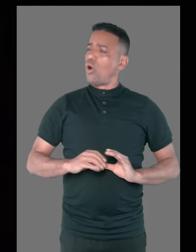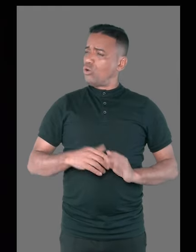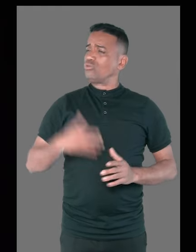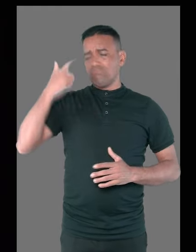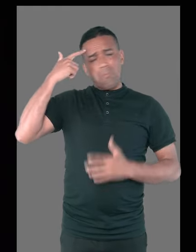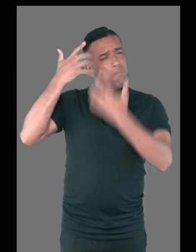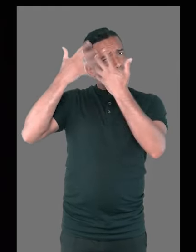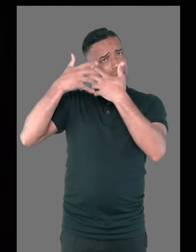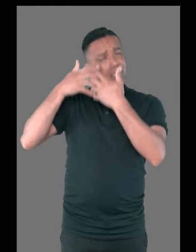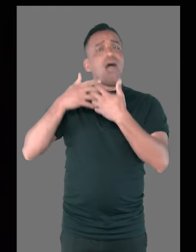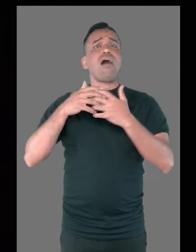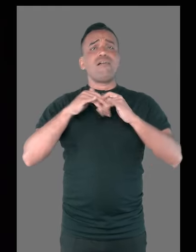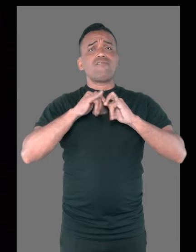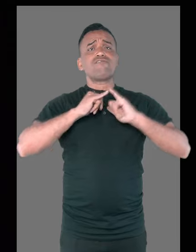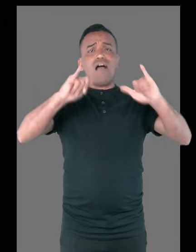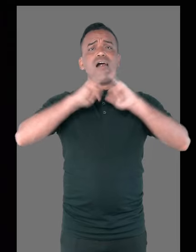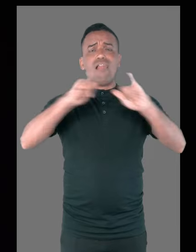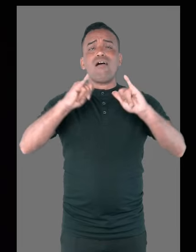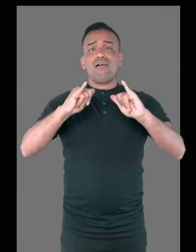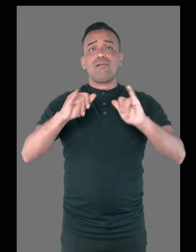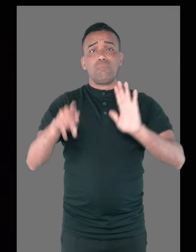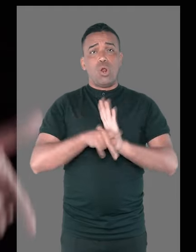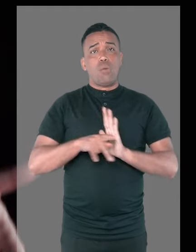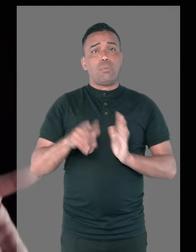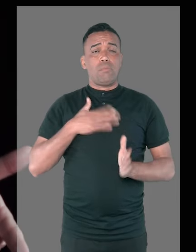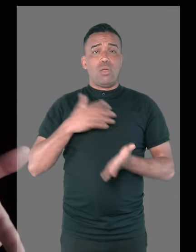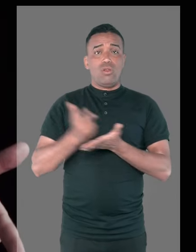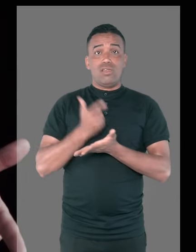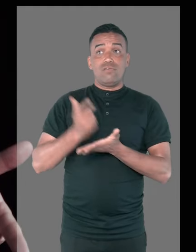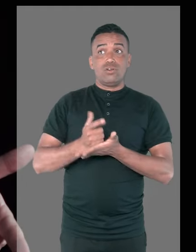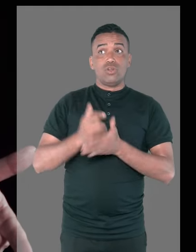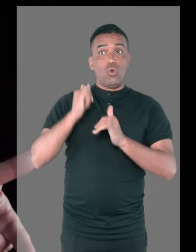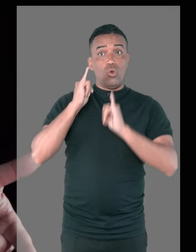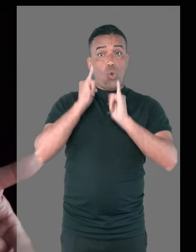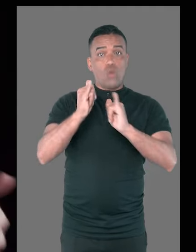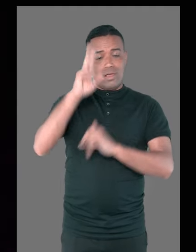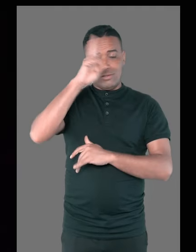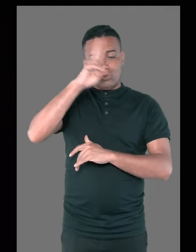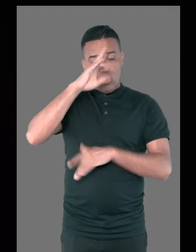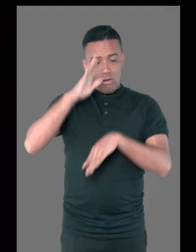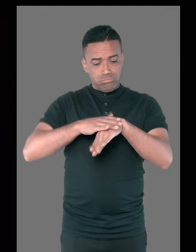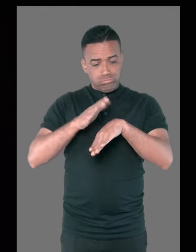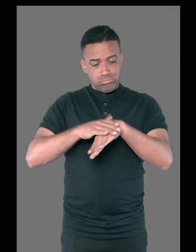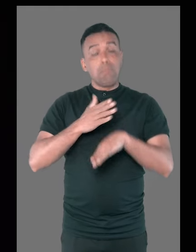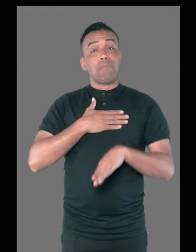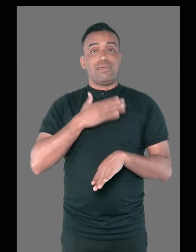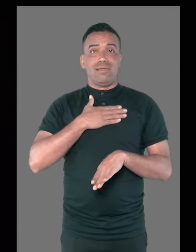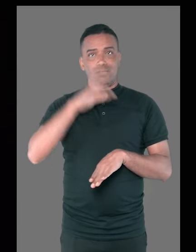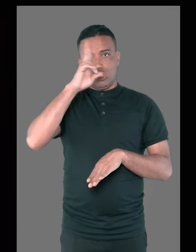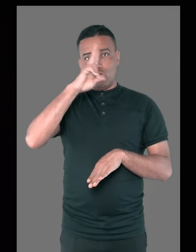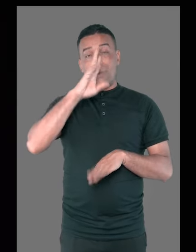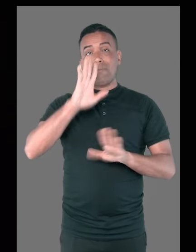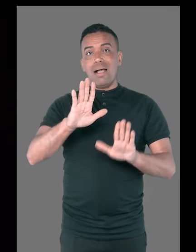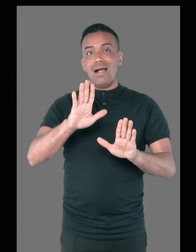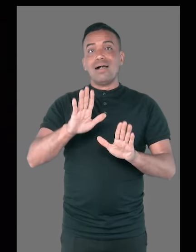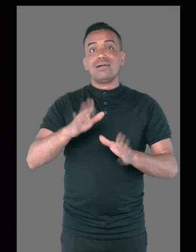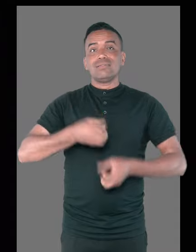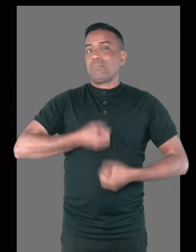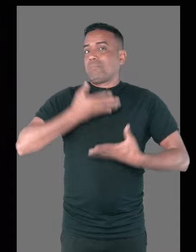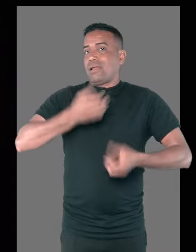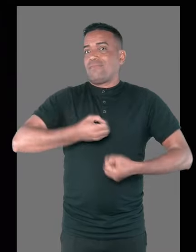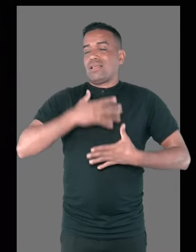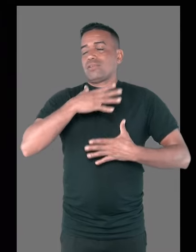meu próprio livro, né? Eu terminei de escrevê-lo, contei a história que eu gostaria de contar, mas ele não deixa de se